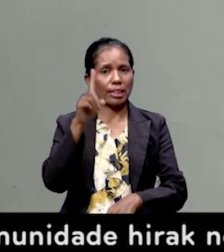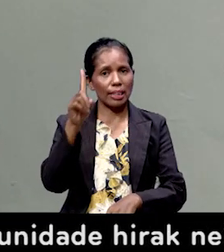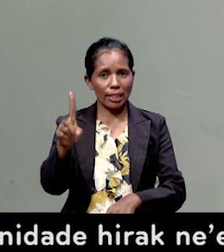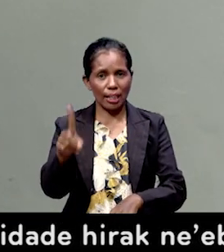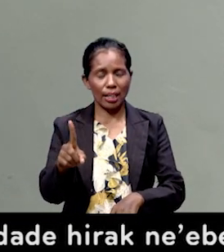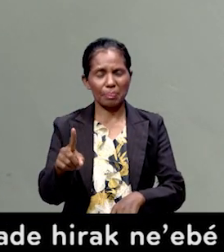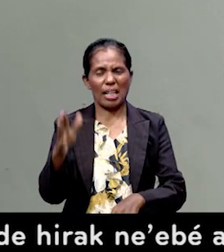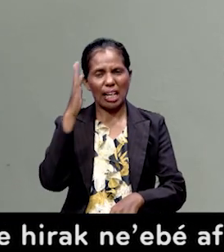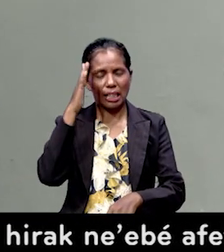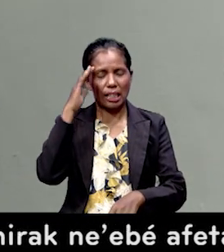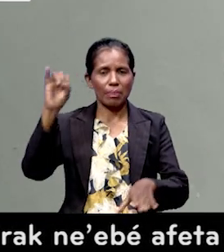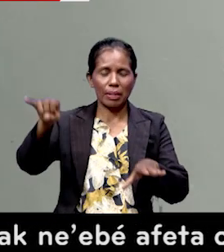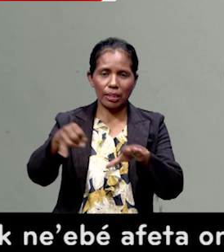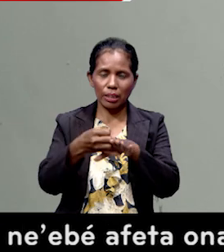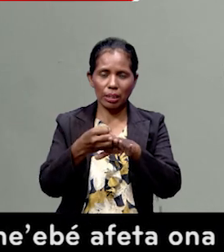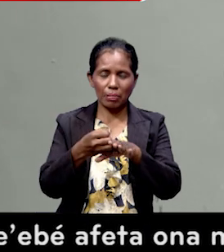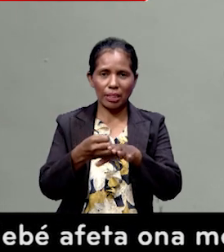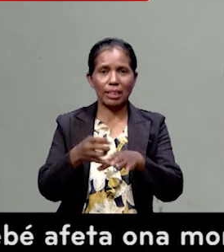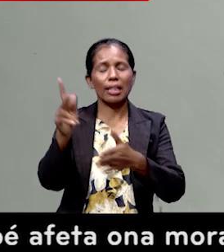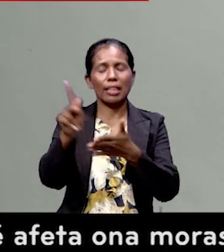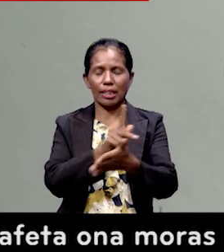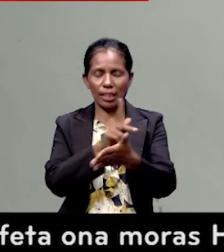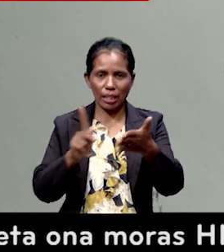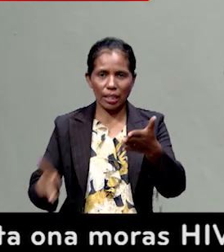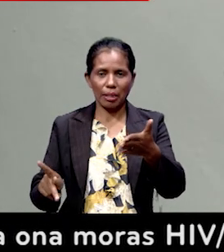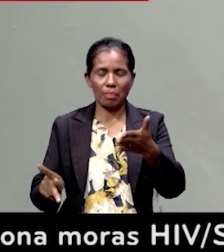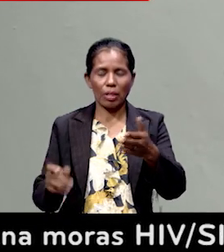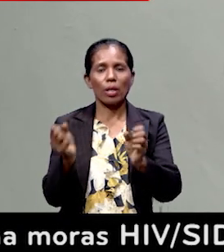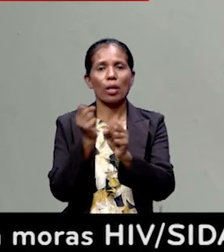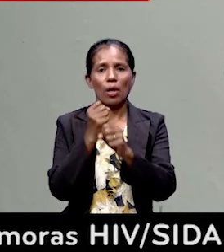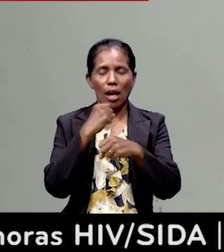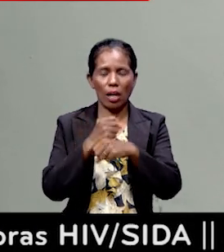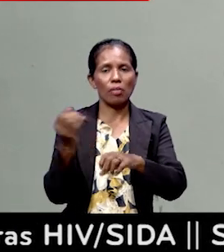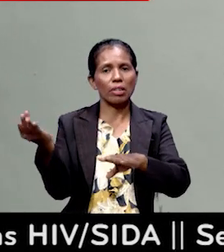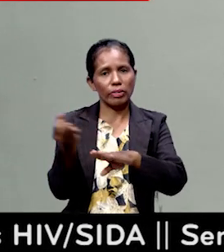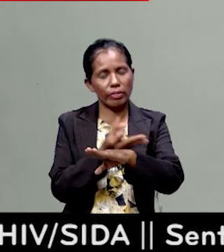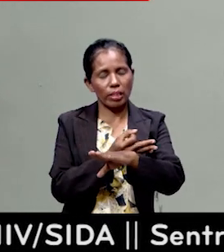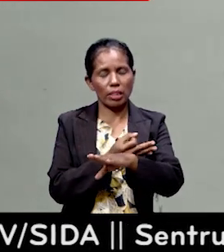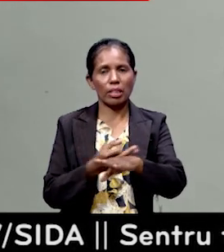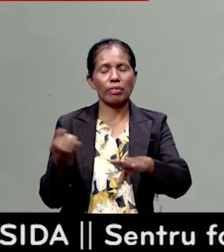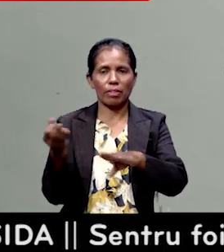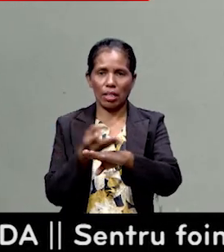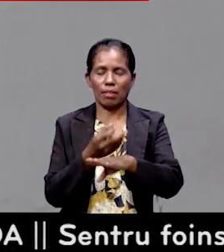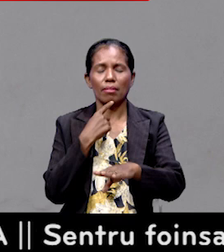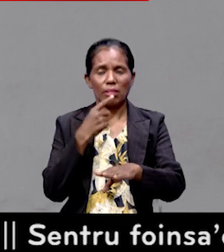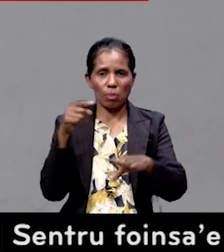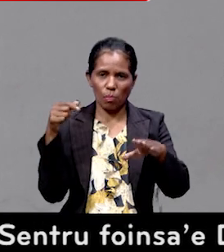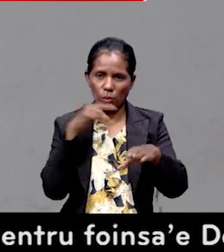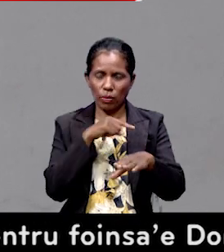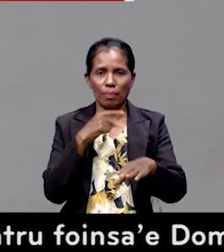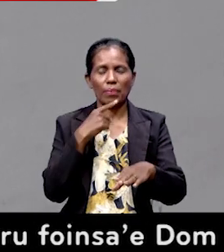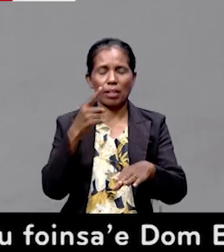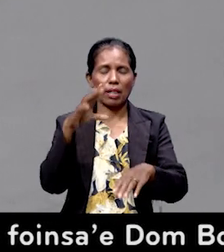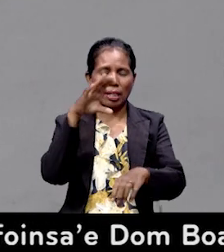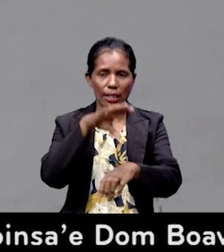tamba desconfia envolve e a crime burla gravado na falsificação documentos. Arguida ne se detém durante horas e turno resin rua e a cela